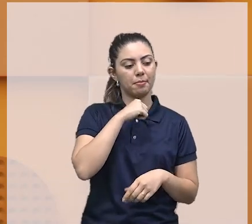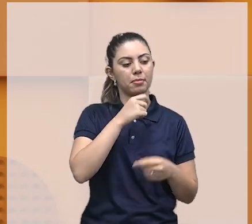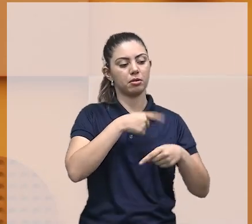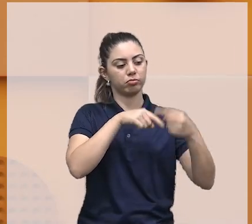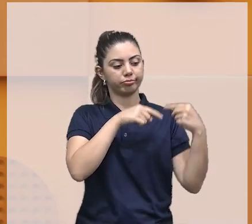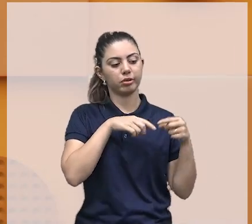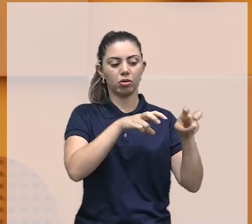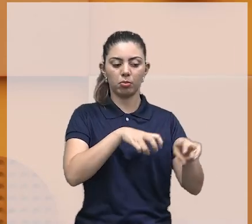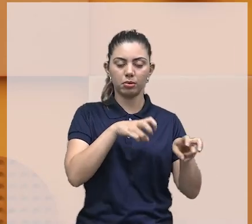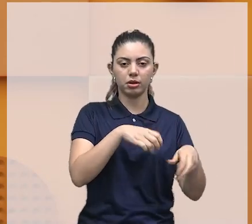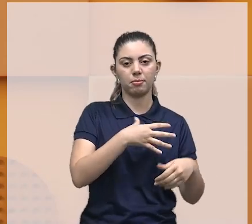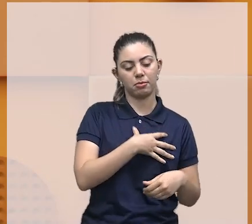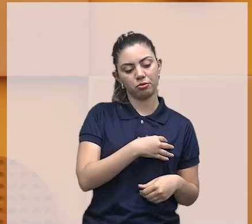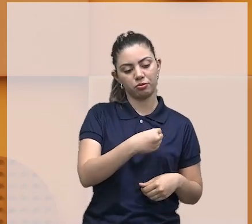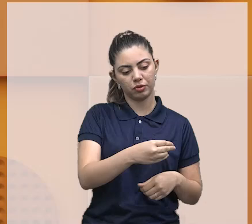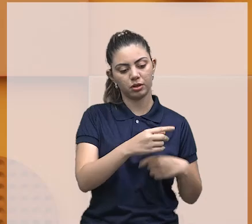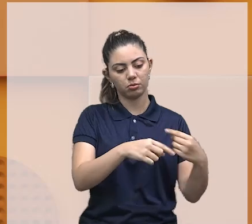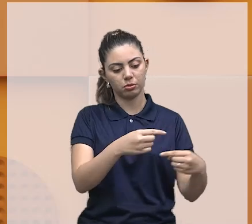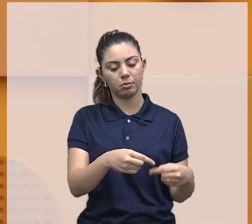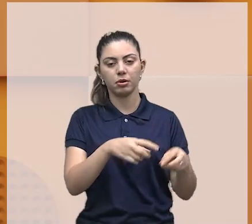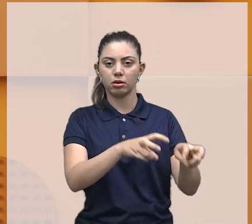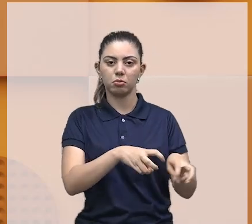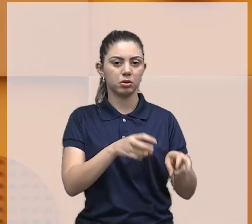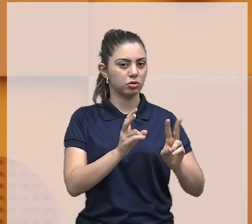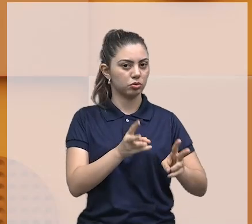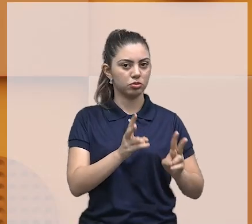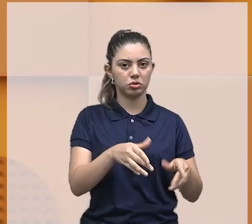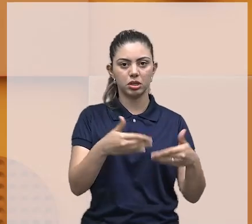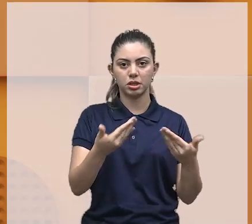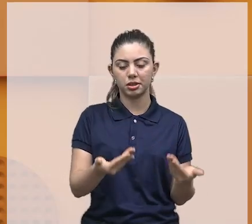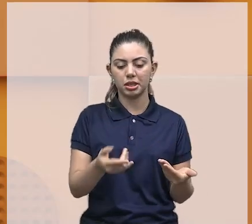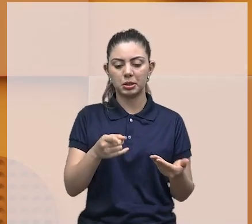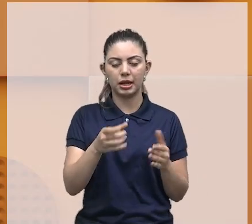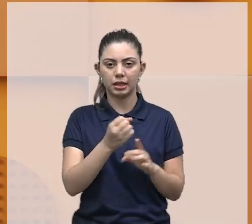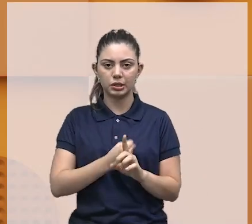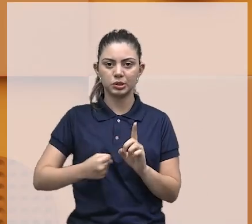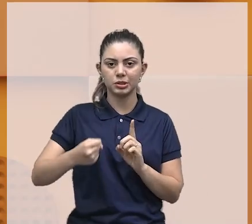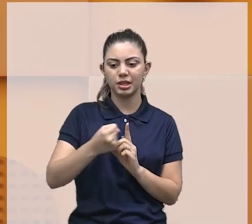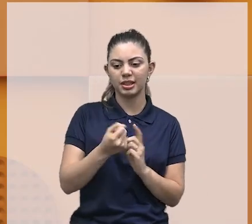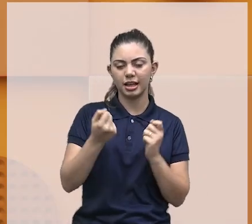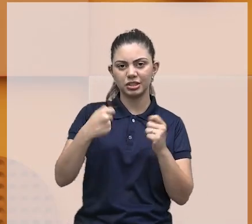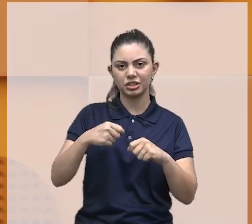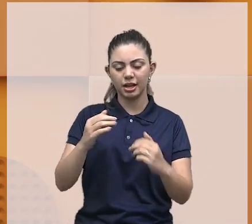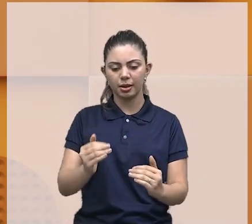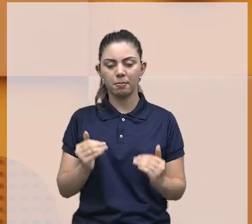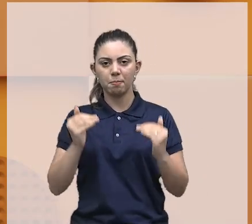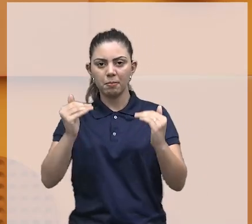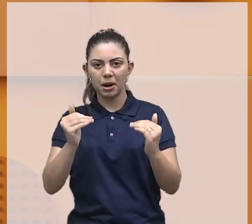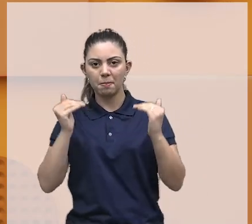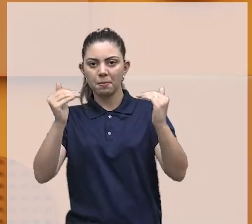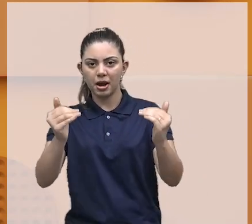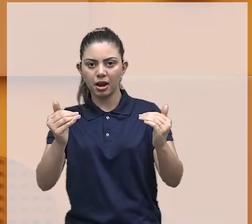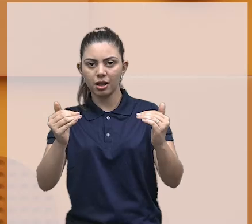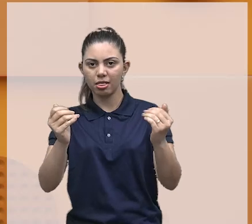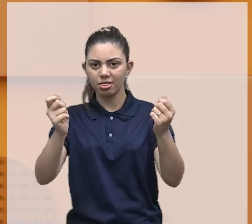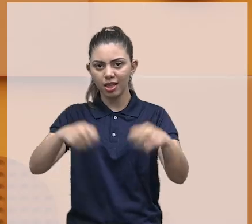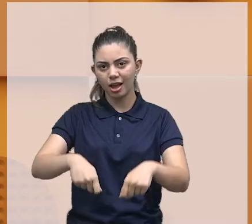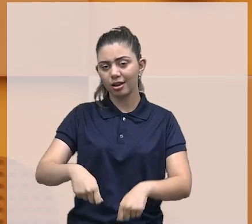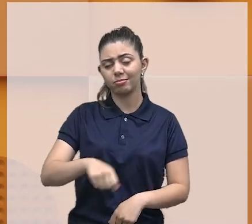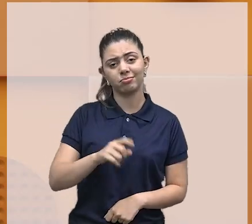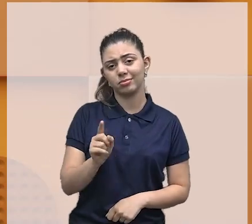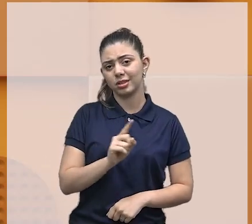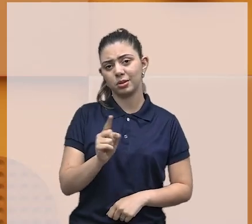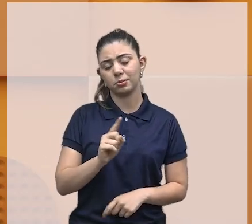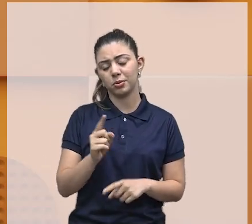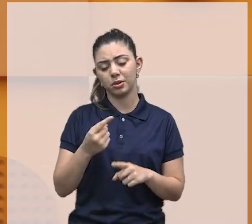que casarão também com camponeses. Então, não há essa mobilidade social, porque aqui nesse início, né, de a